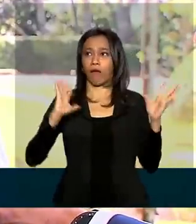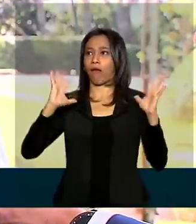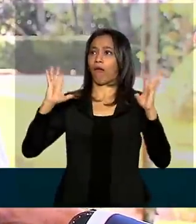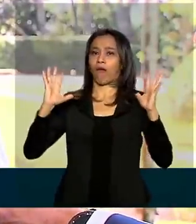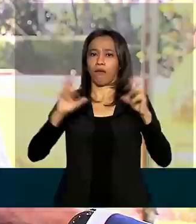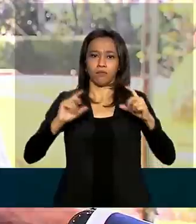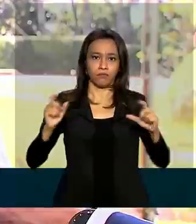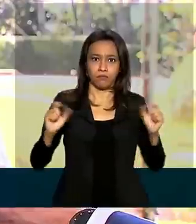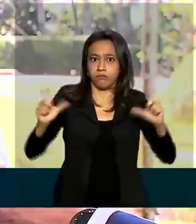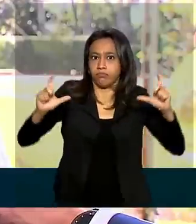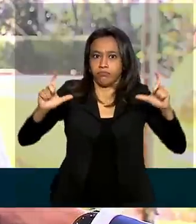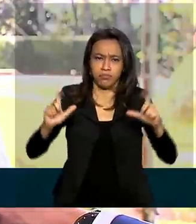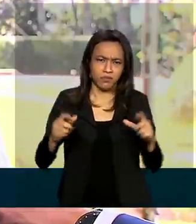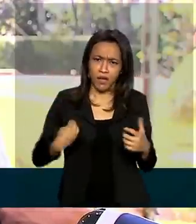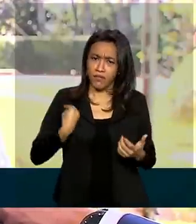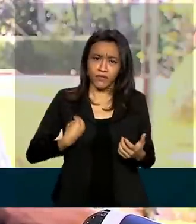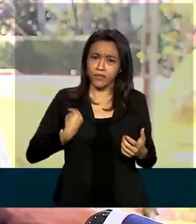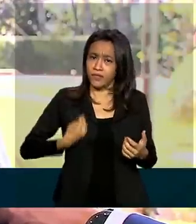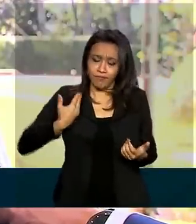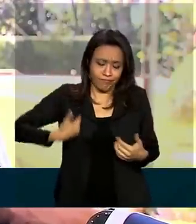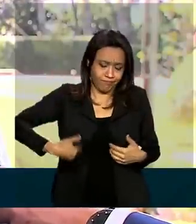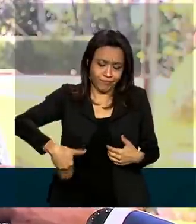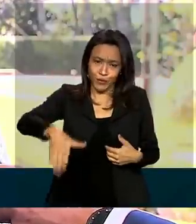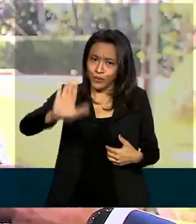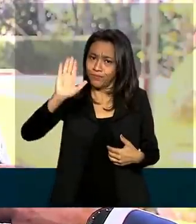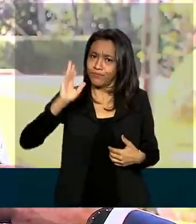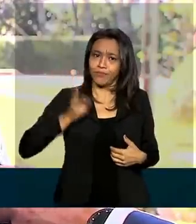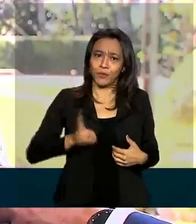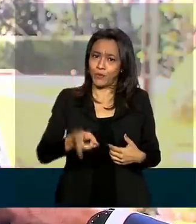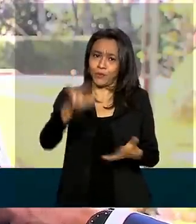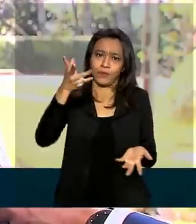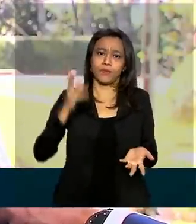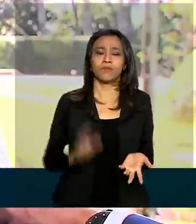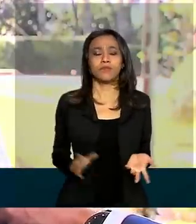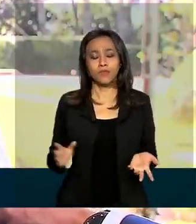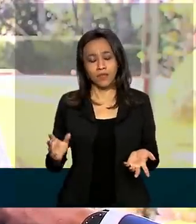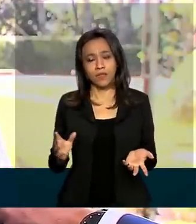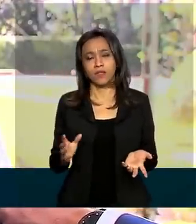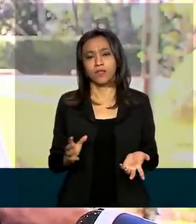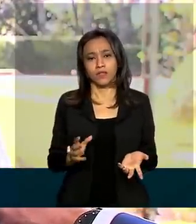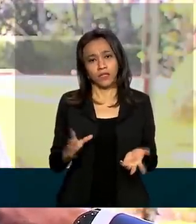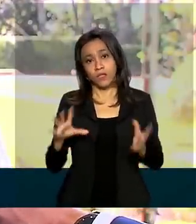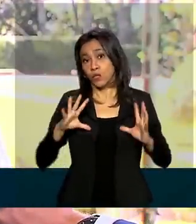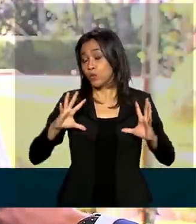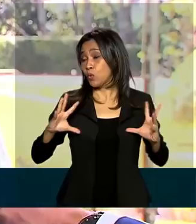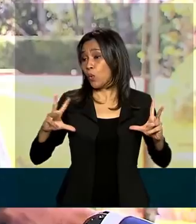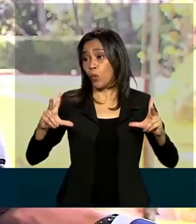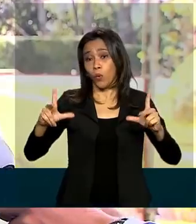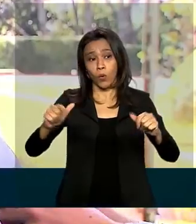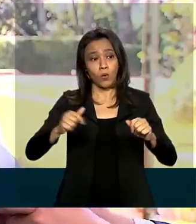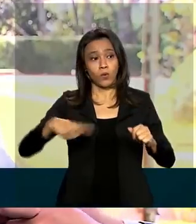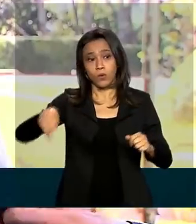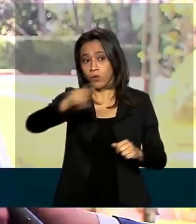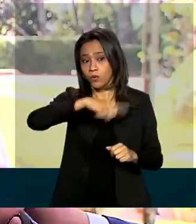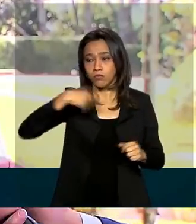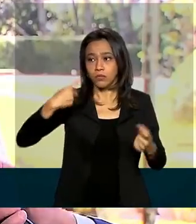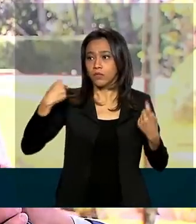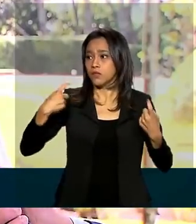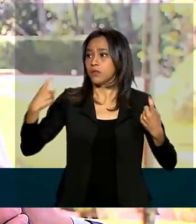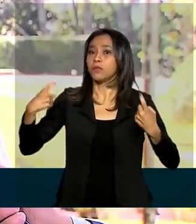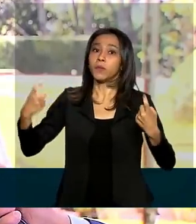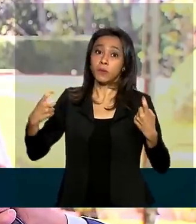em pânico a vida continua todo mundo está em grande parte a